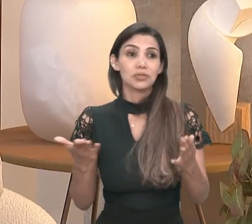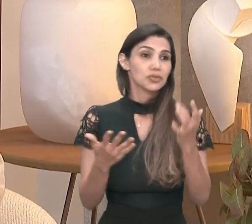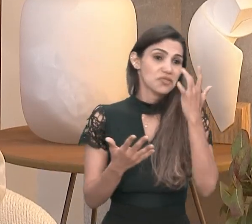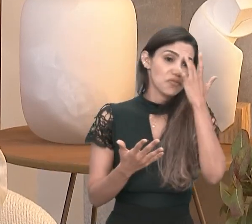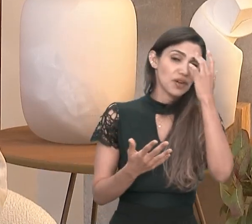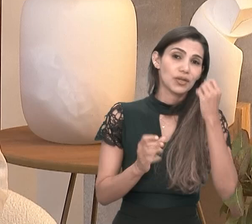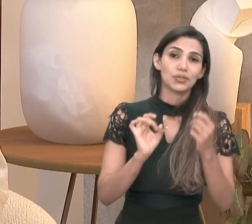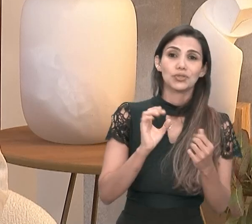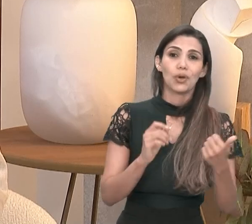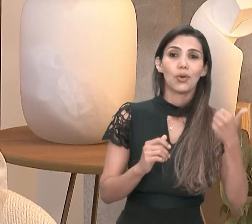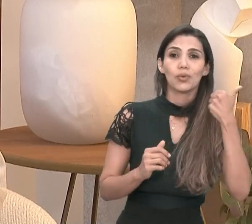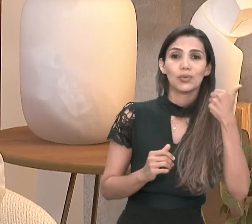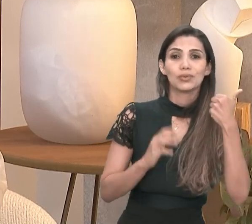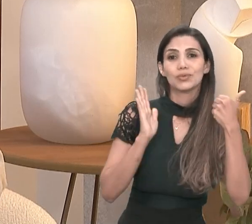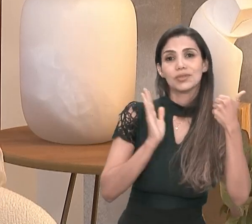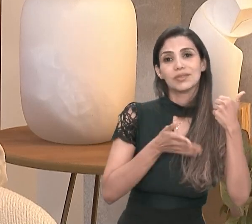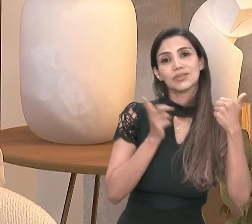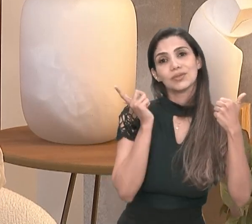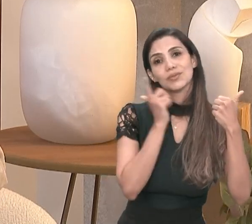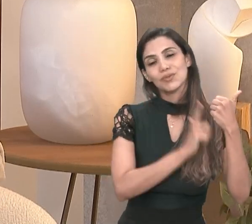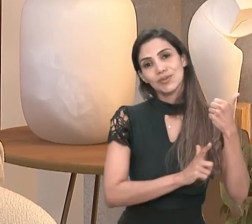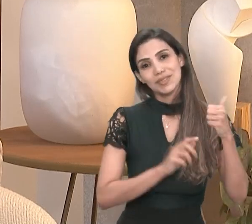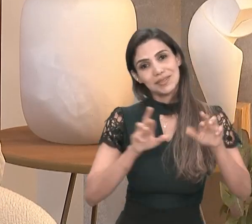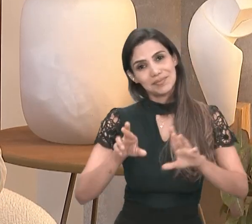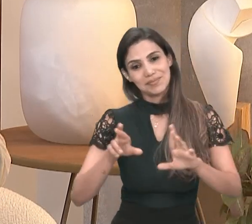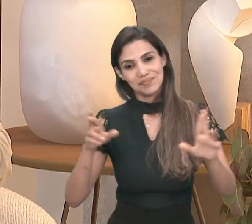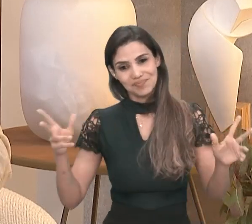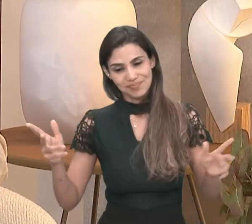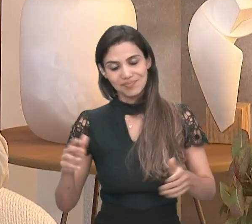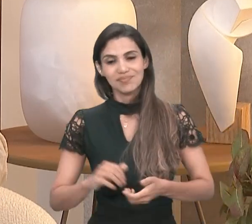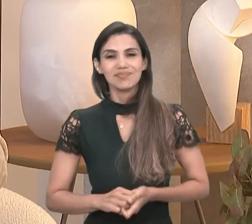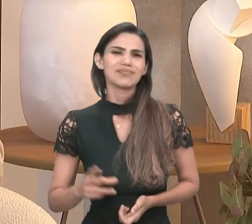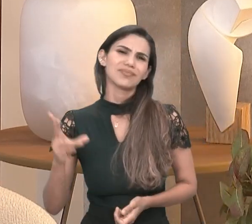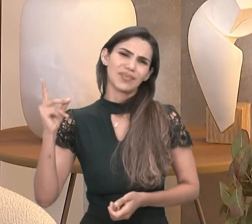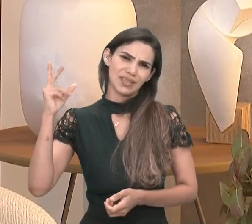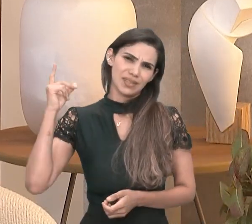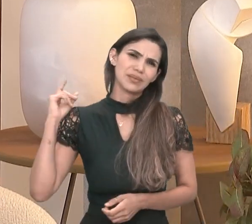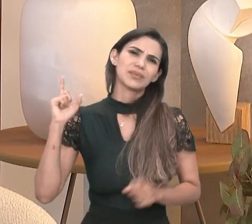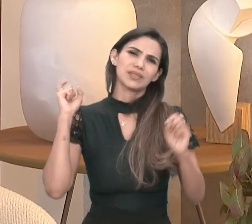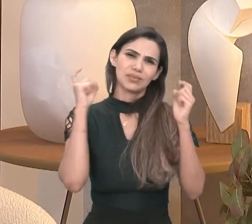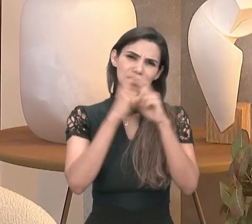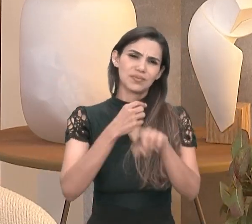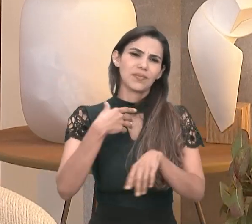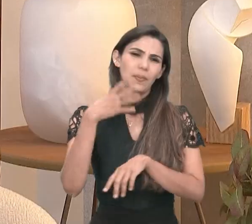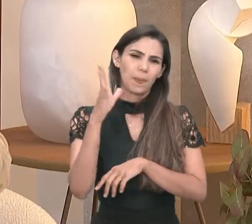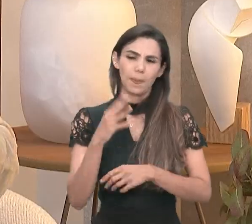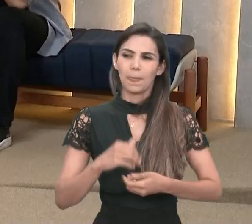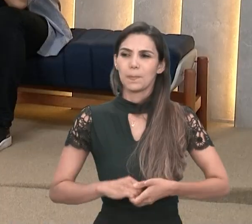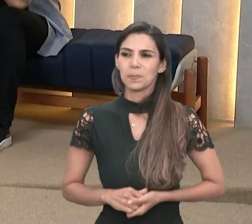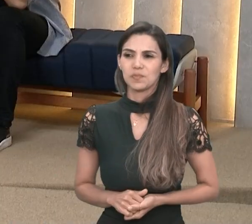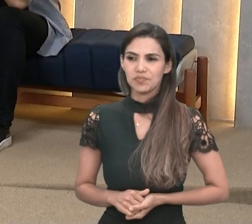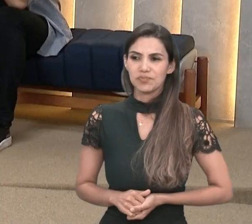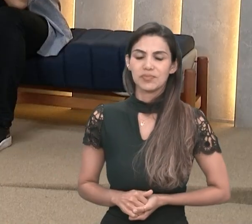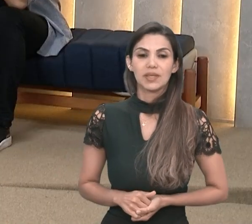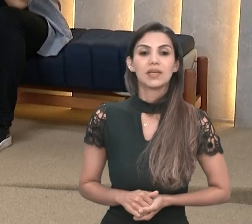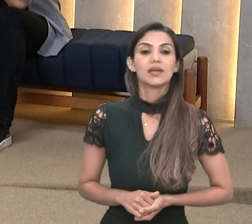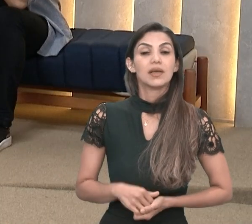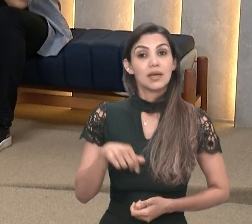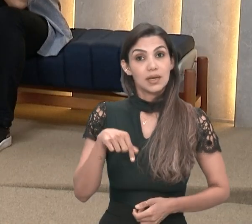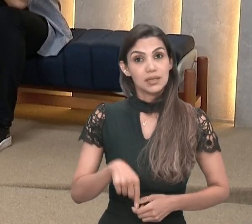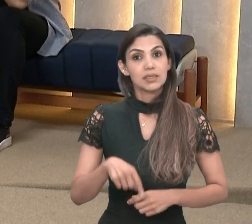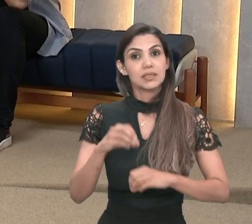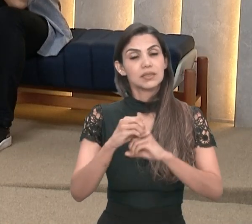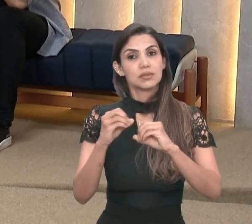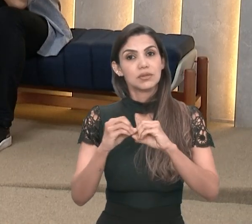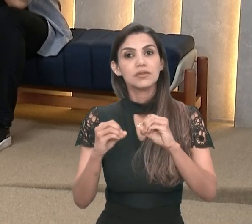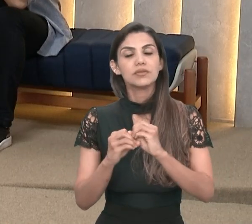muito antecipatório, que às vezes antigamente era muito mais difícil. A própria nossa universidade professor? não considera muito, que é essa capacidade